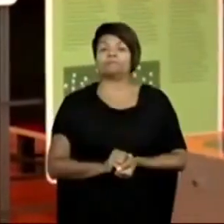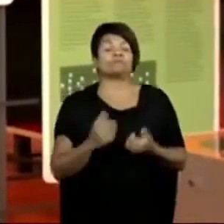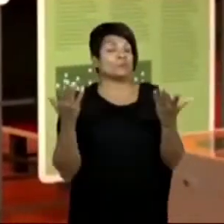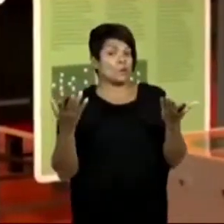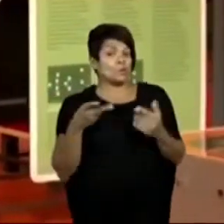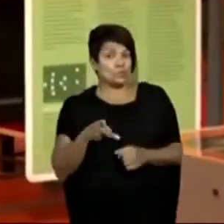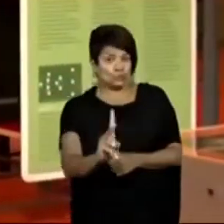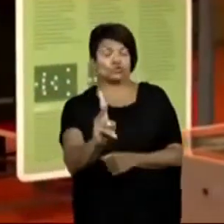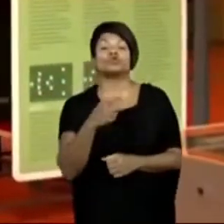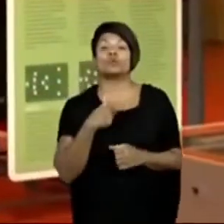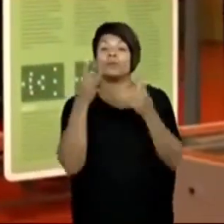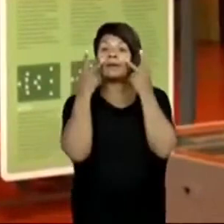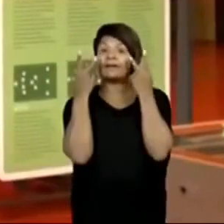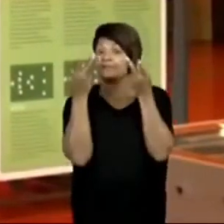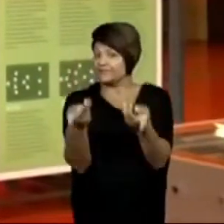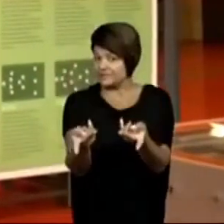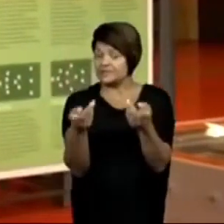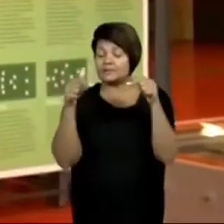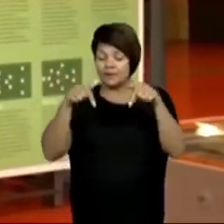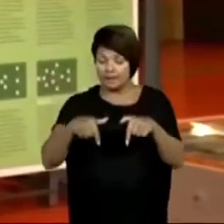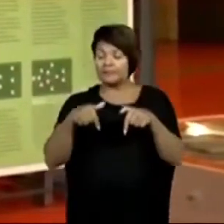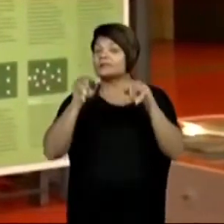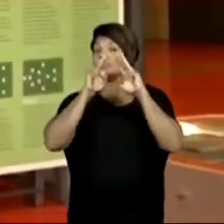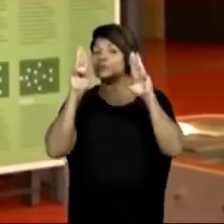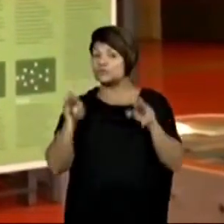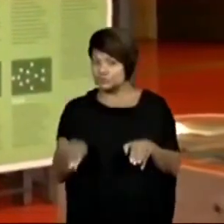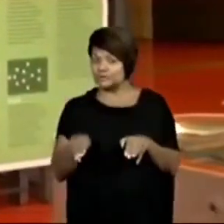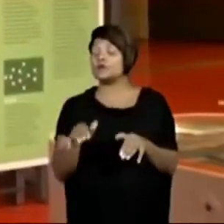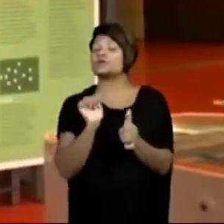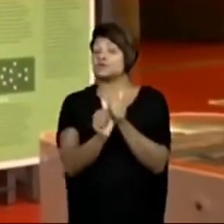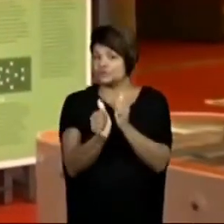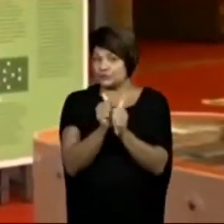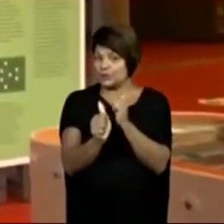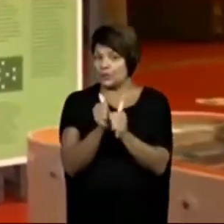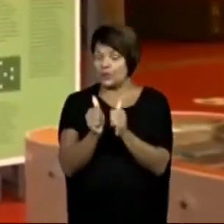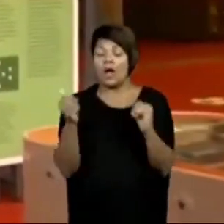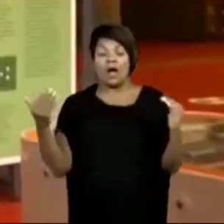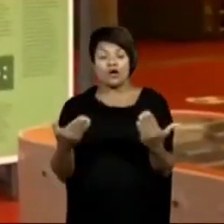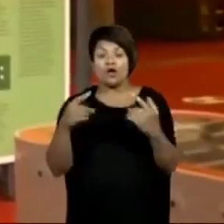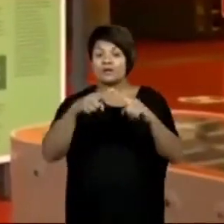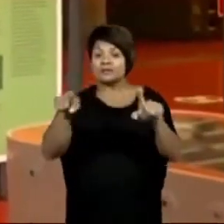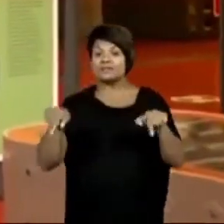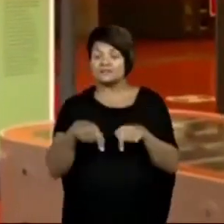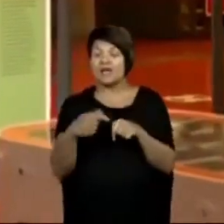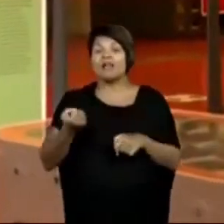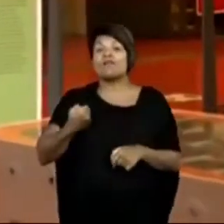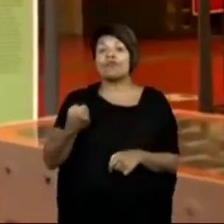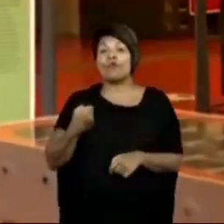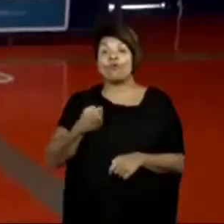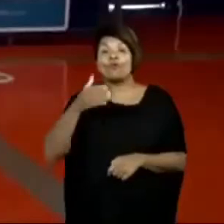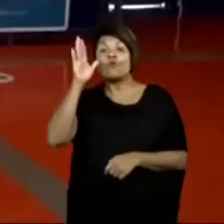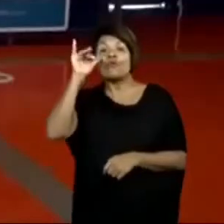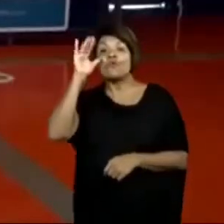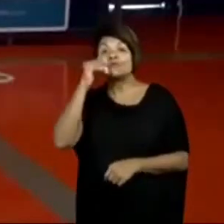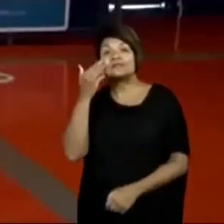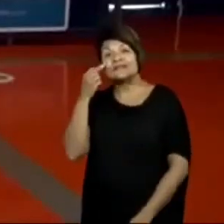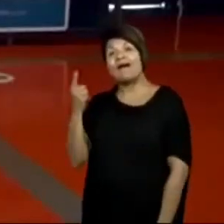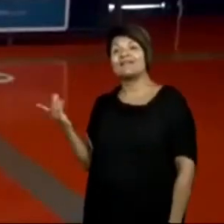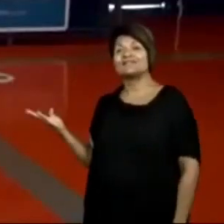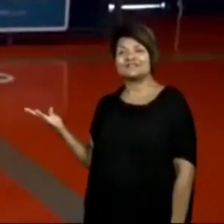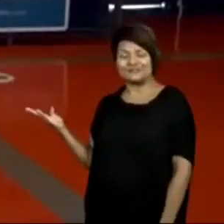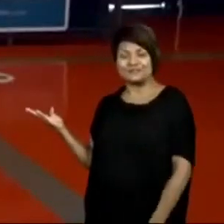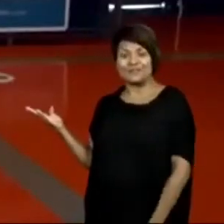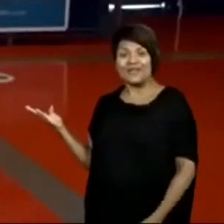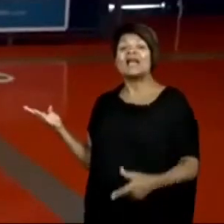Continuamos então a nossa visita aqui pelo Museu do Futebol. Agora estamos na Sala dos Números e Curiosidades. E aqui nessa